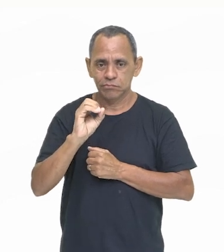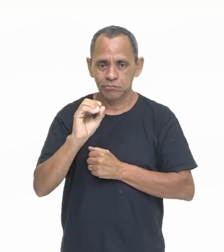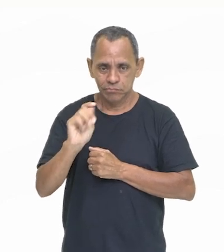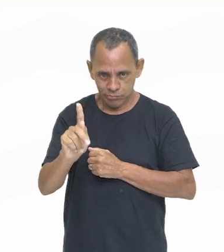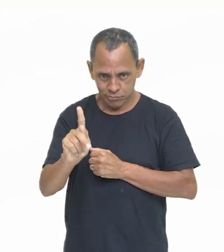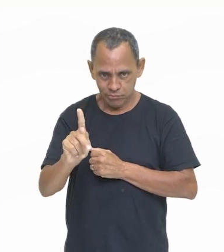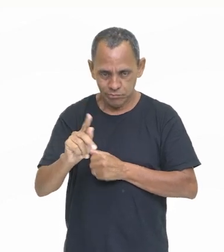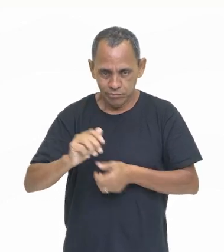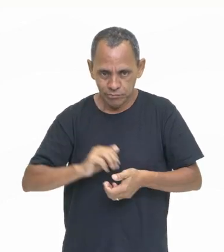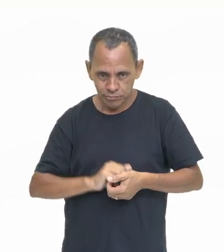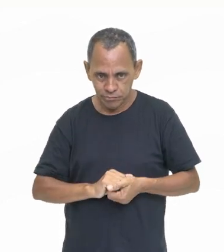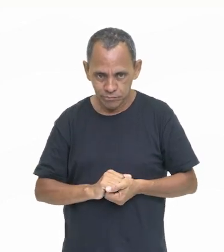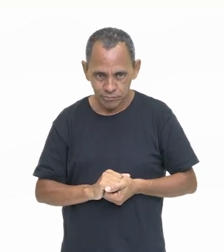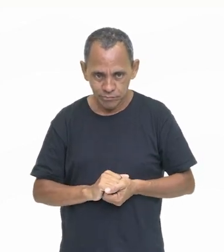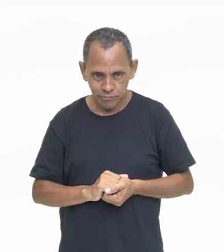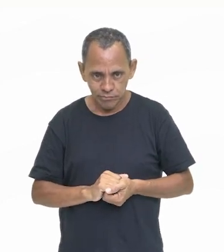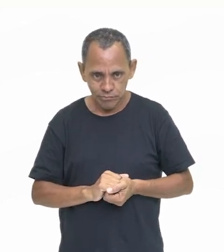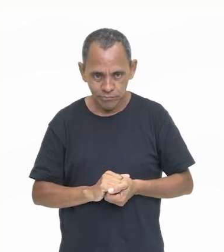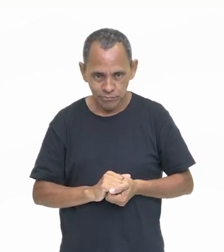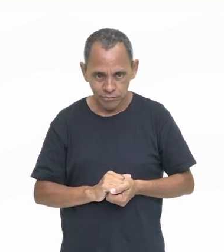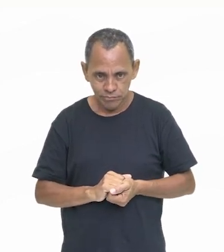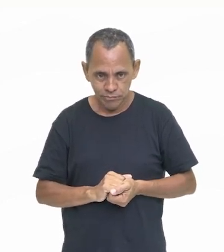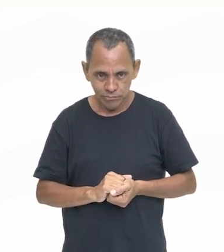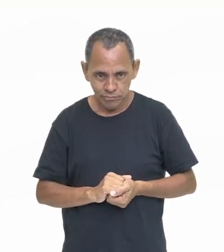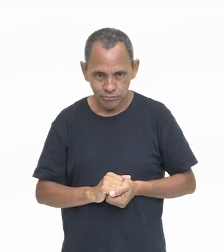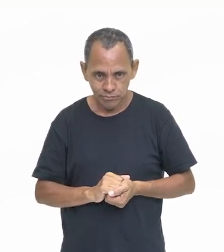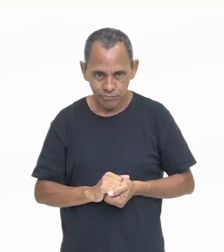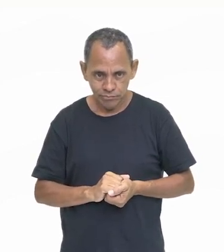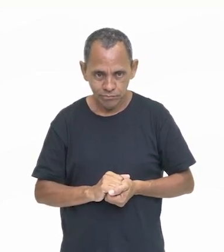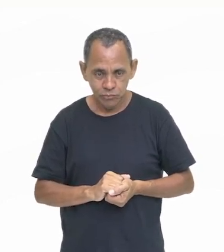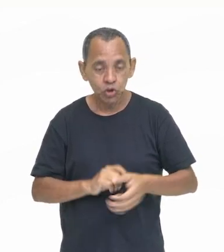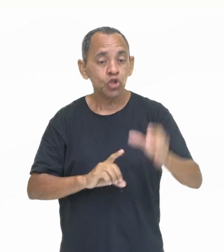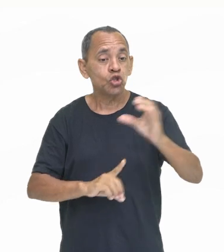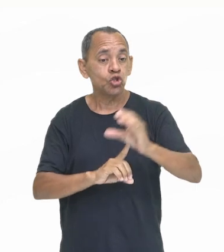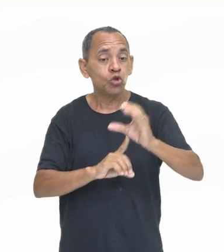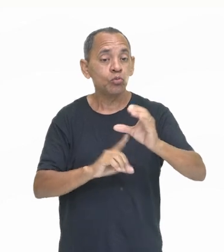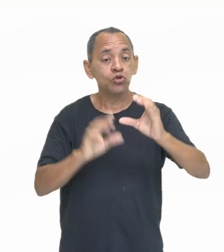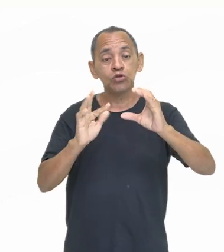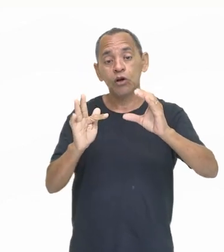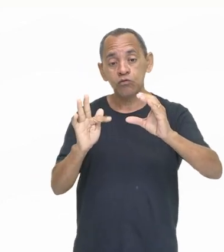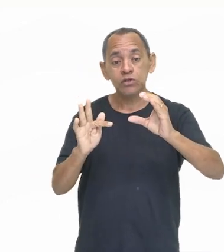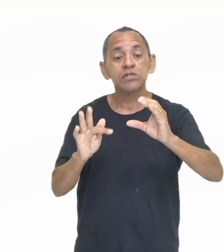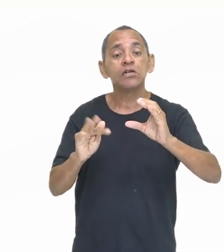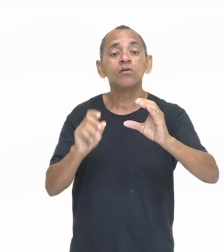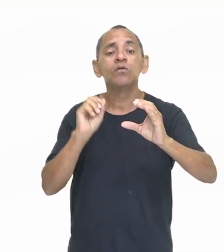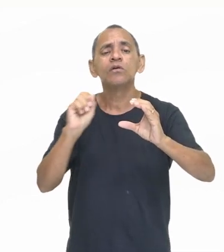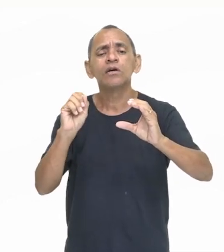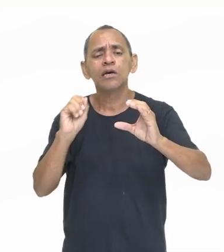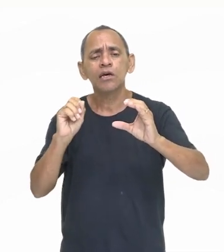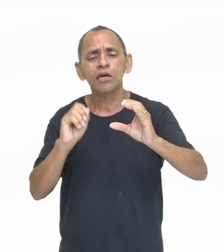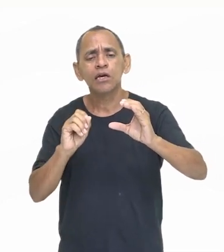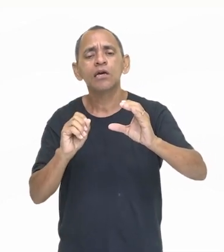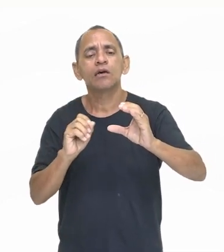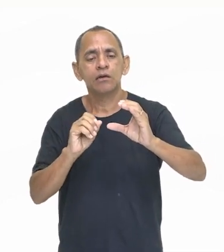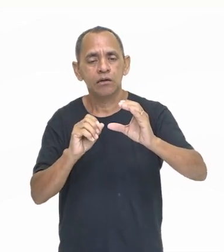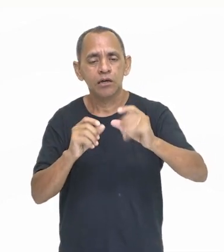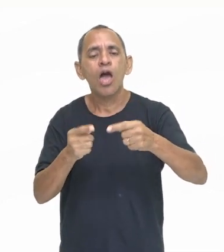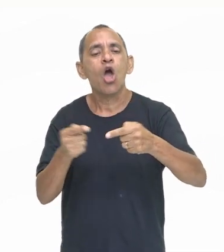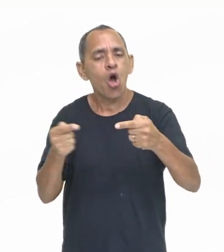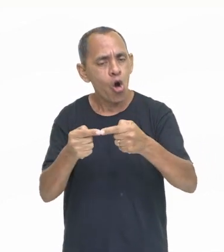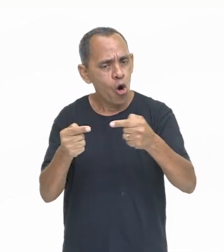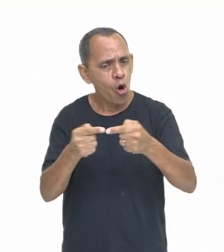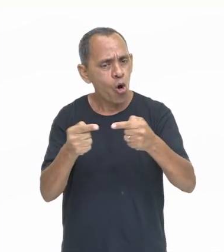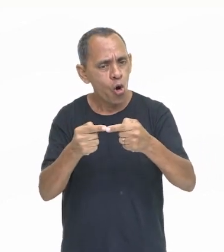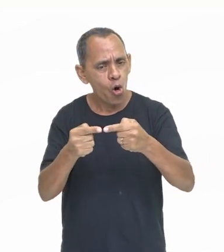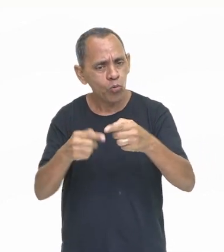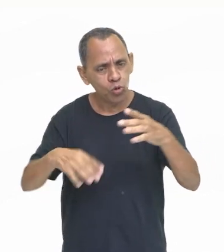escrever exatamente a mesma coisa, tá? Que o domínio da função, ela é pertencente ao conjunto